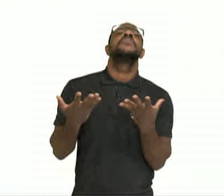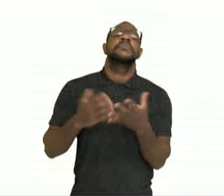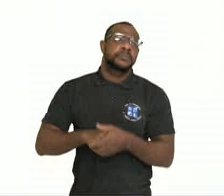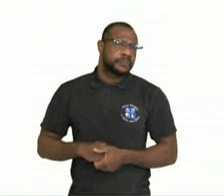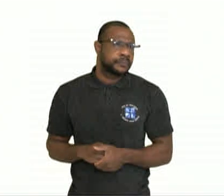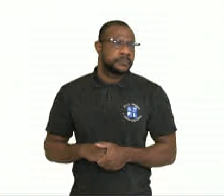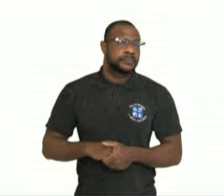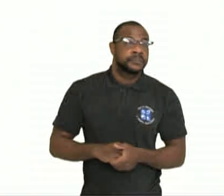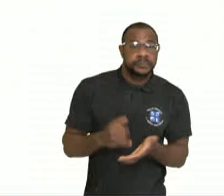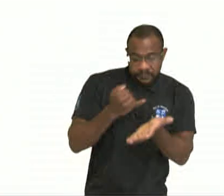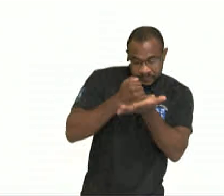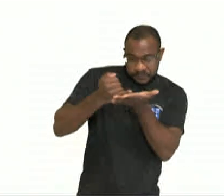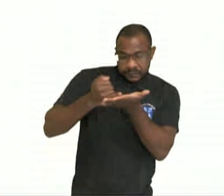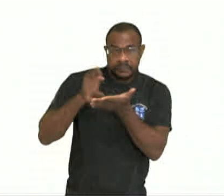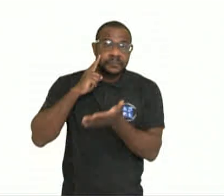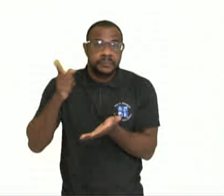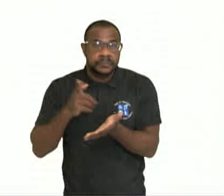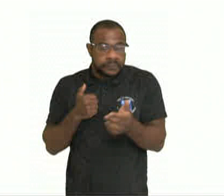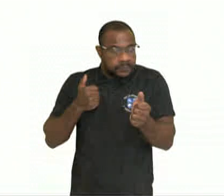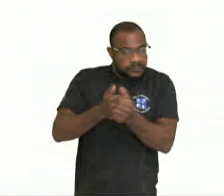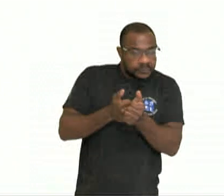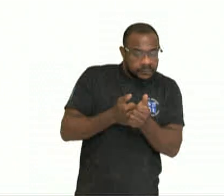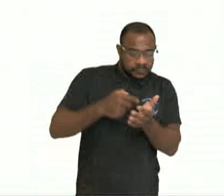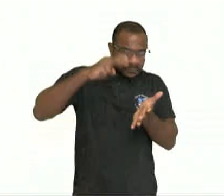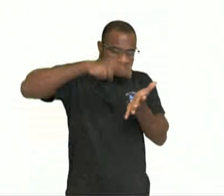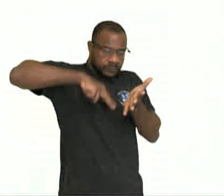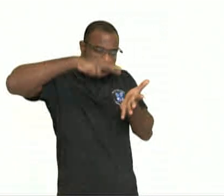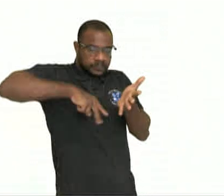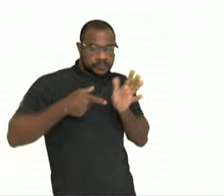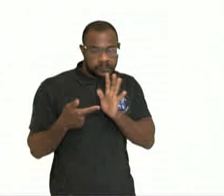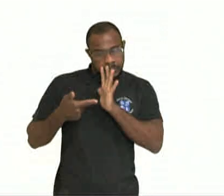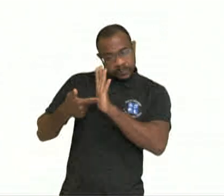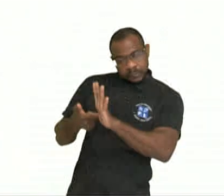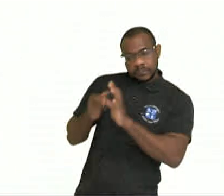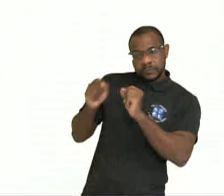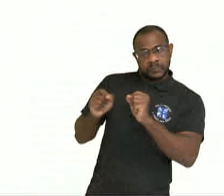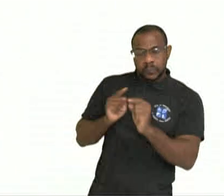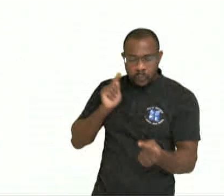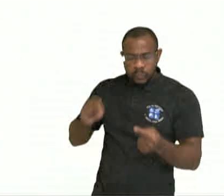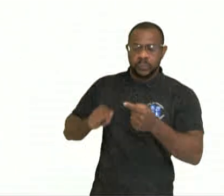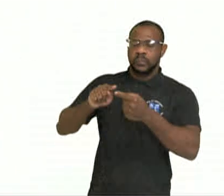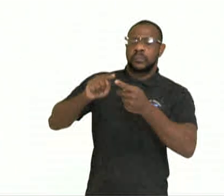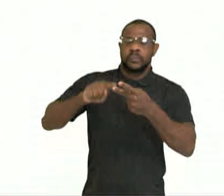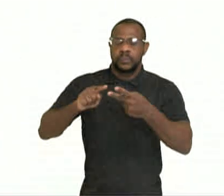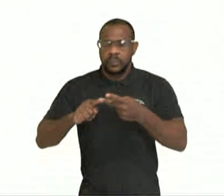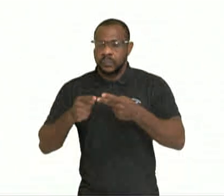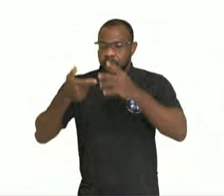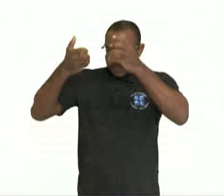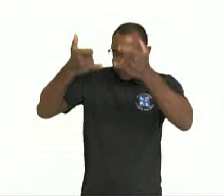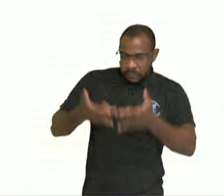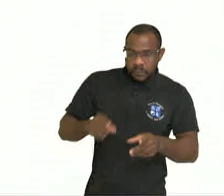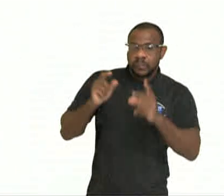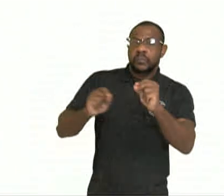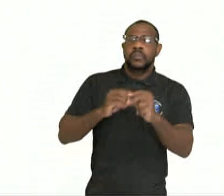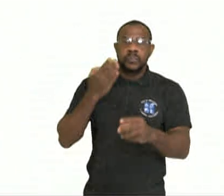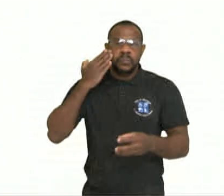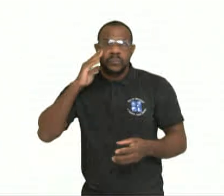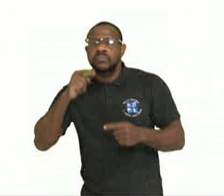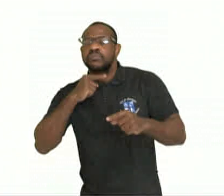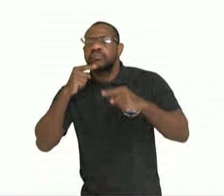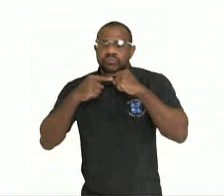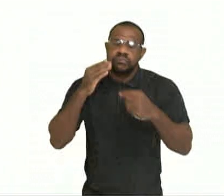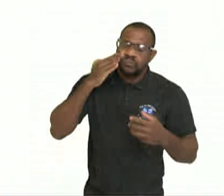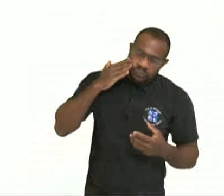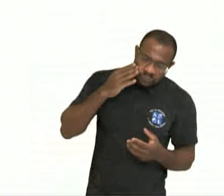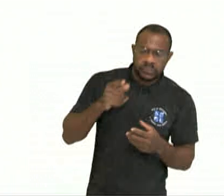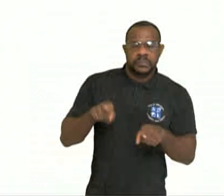Sugestão: a introdução aproxima-se do leitor apresentando seu objetivo e indicando que entende as dúvidas e